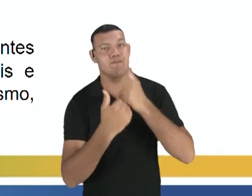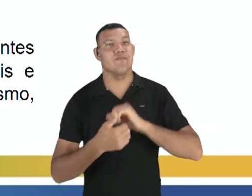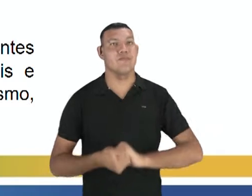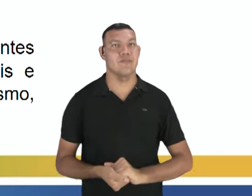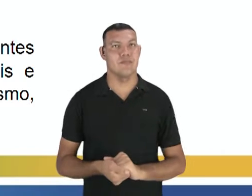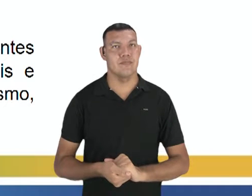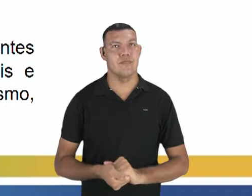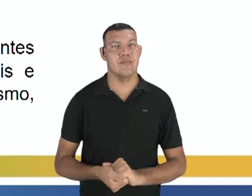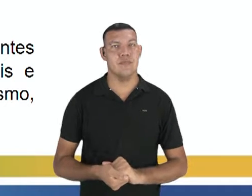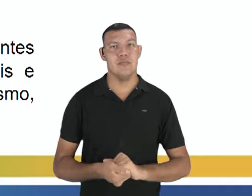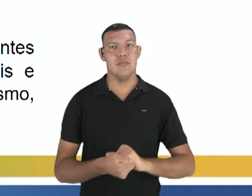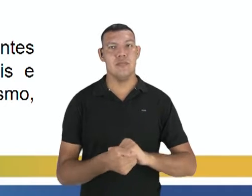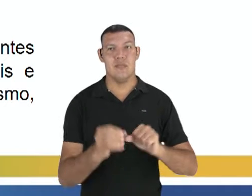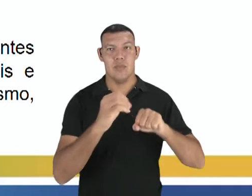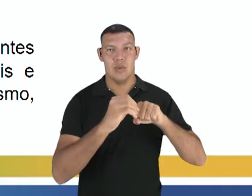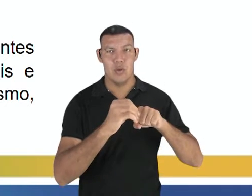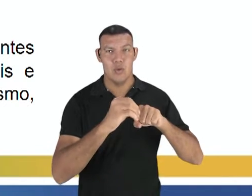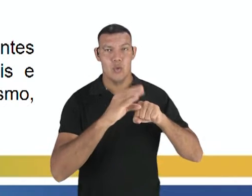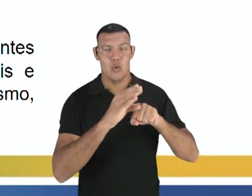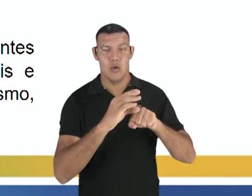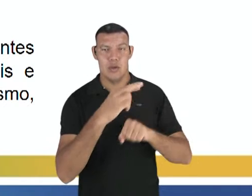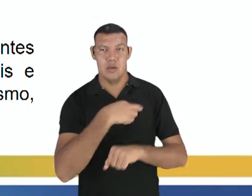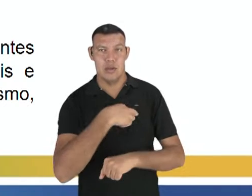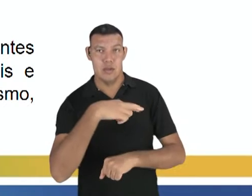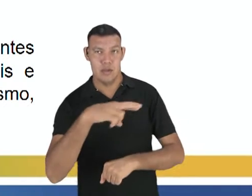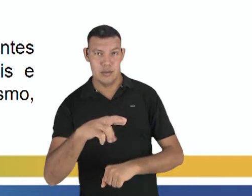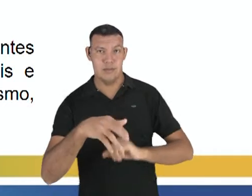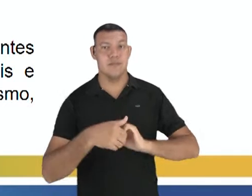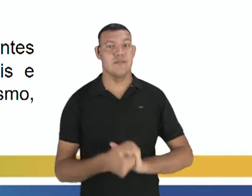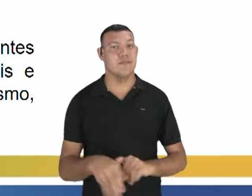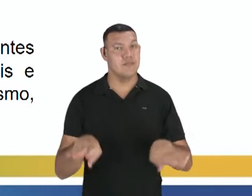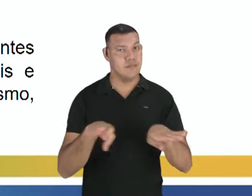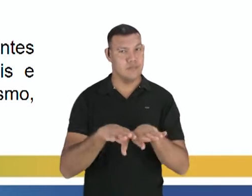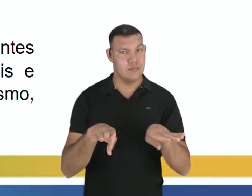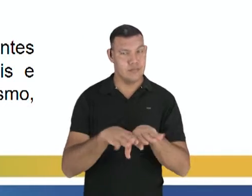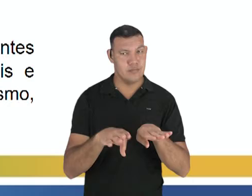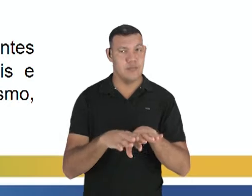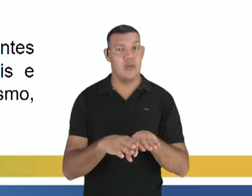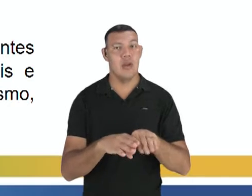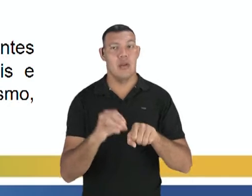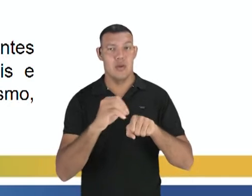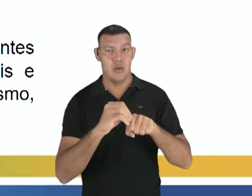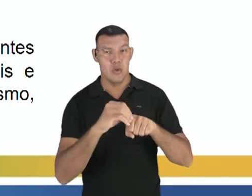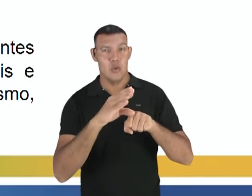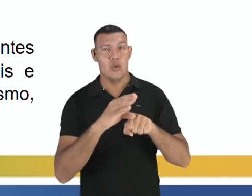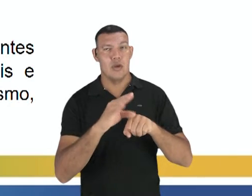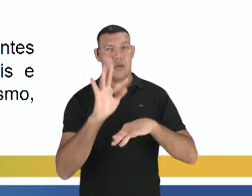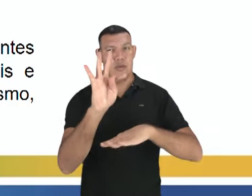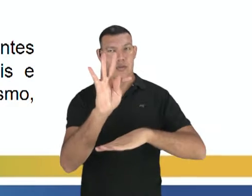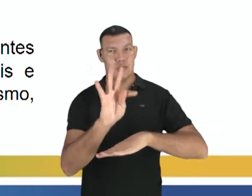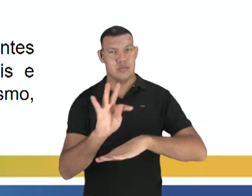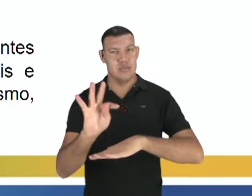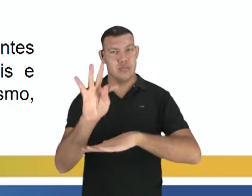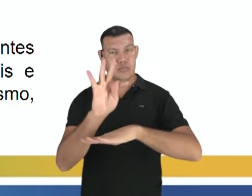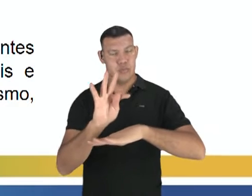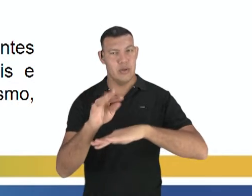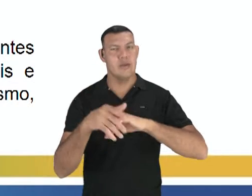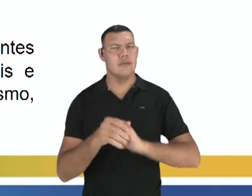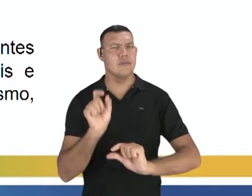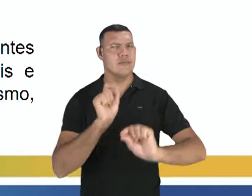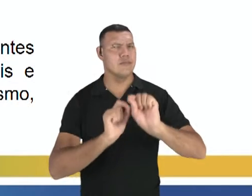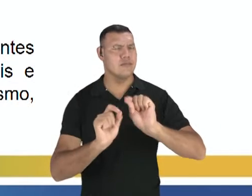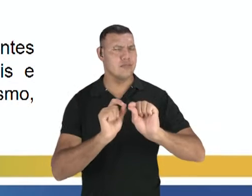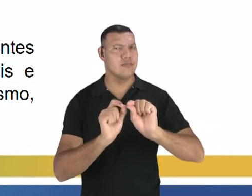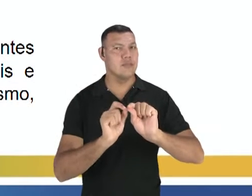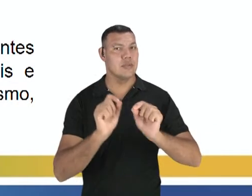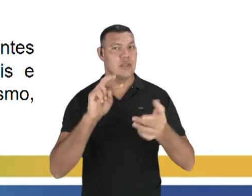nós temos o conhecimento religioso, né? O conhecimento religioso é também chamado de conhecimento teológico. A gente pode dizer